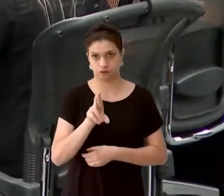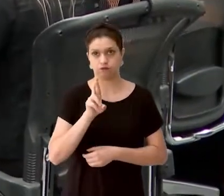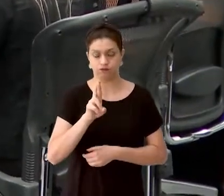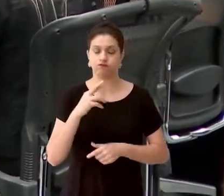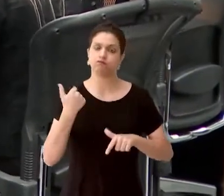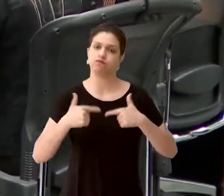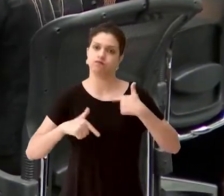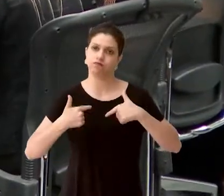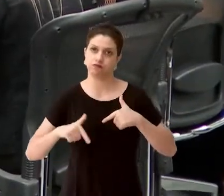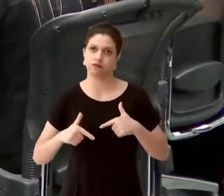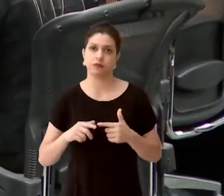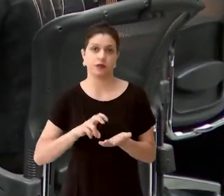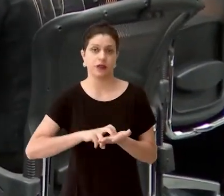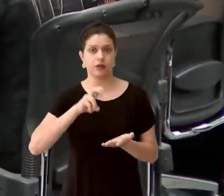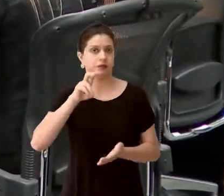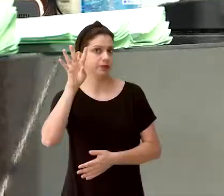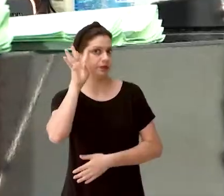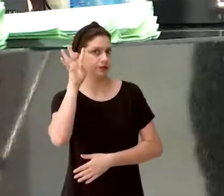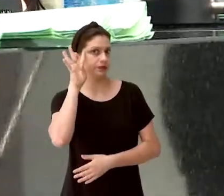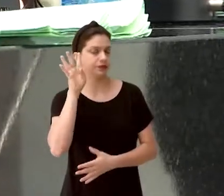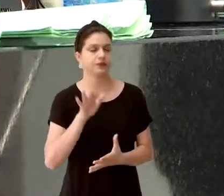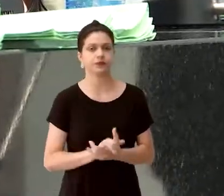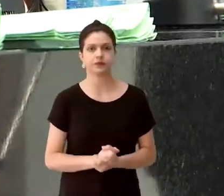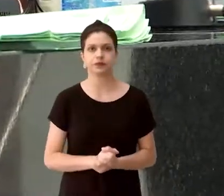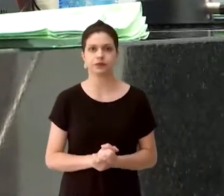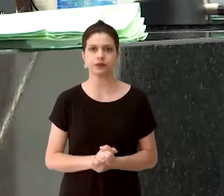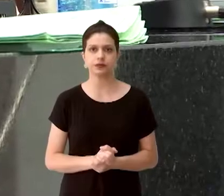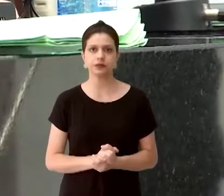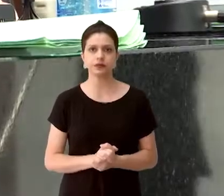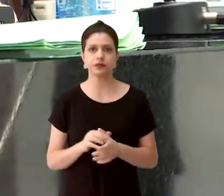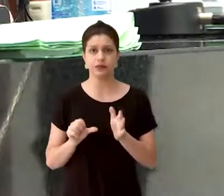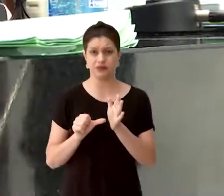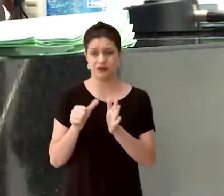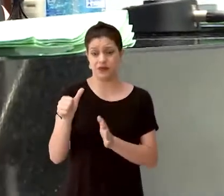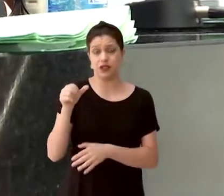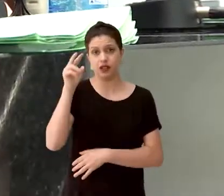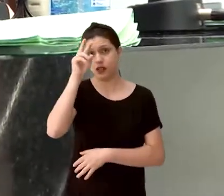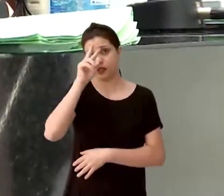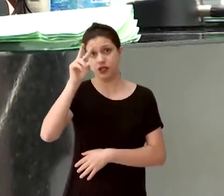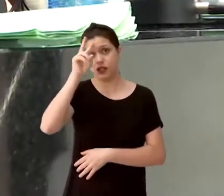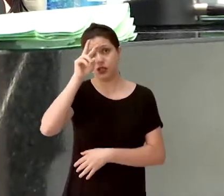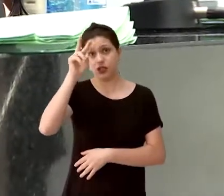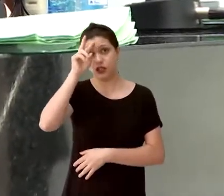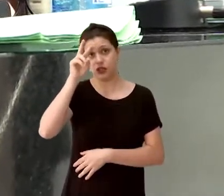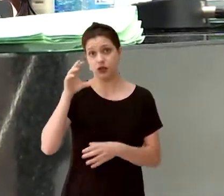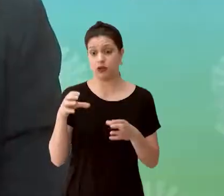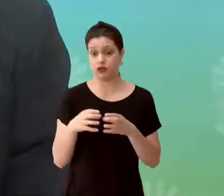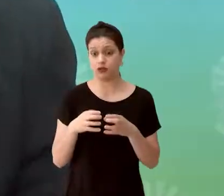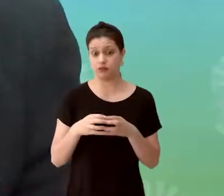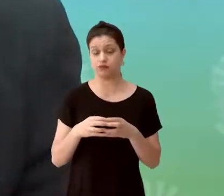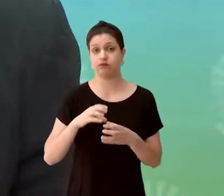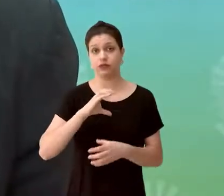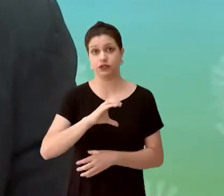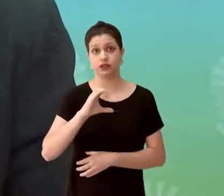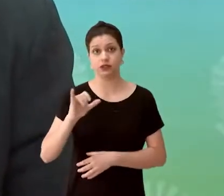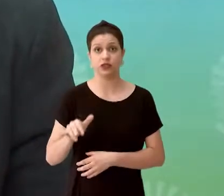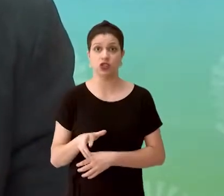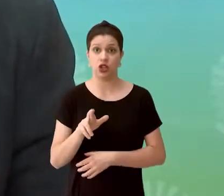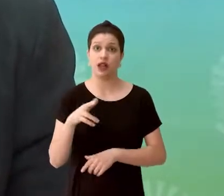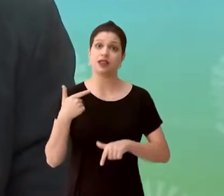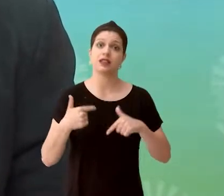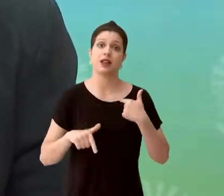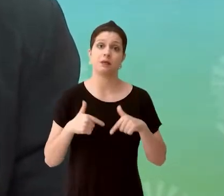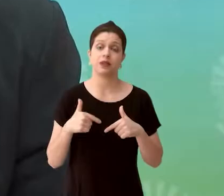de Constituição, Justiça e Redação retomou as atividades na manhã dessa quarta-feira. Primeira vez, é